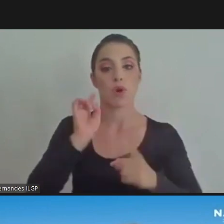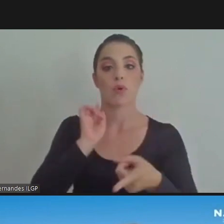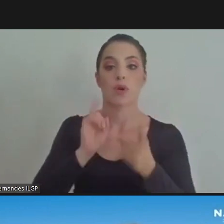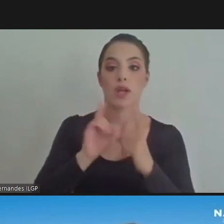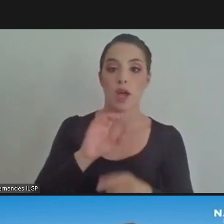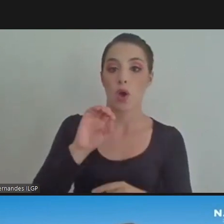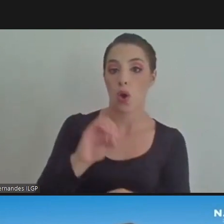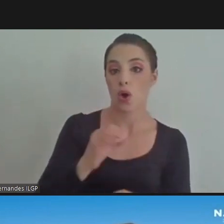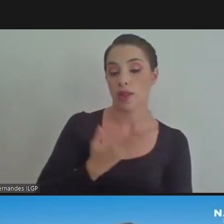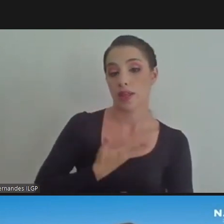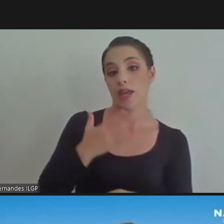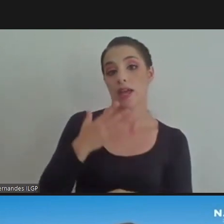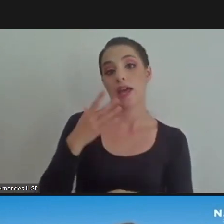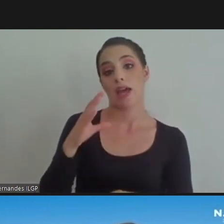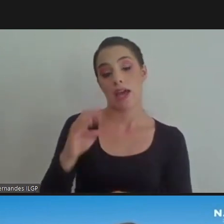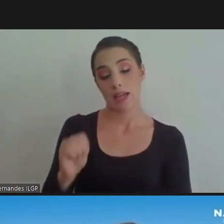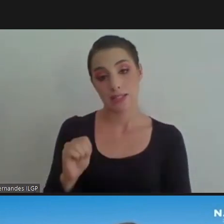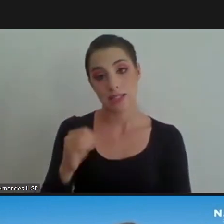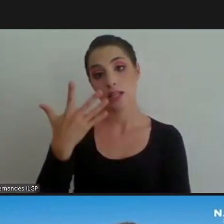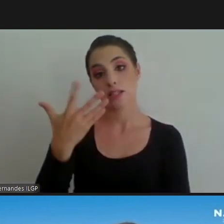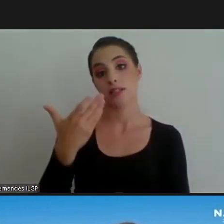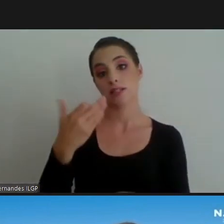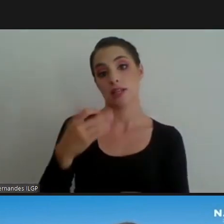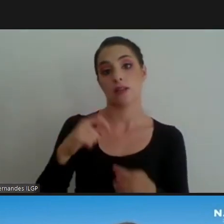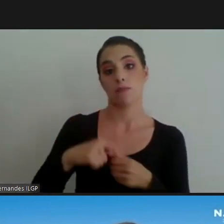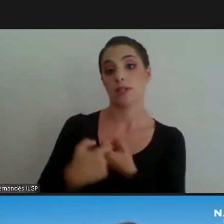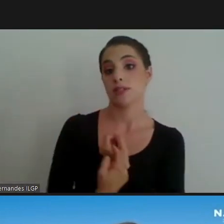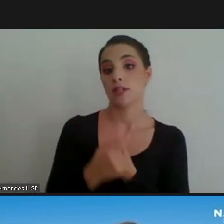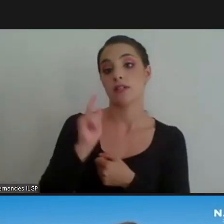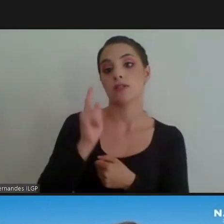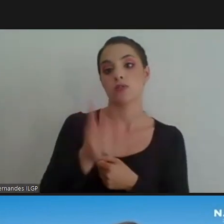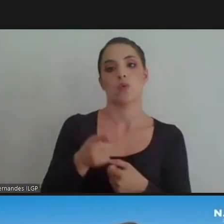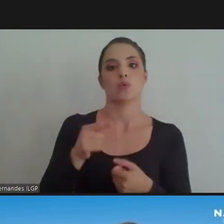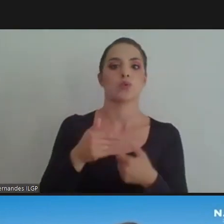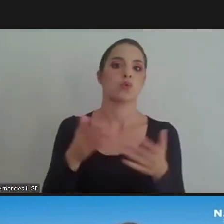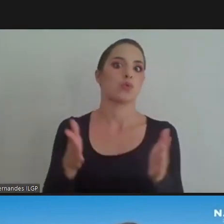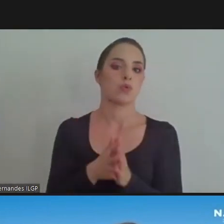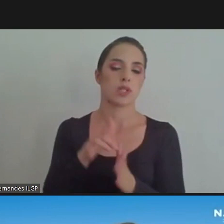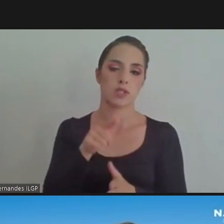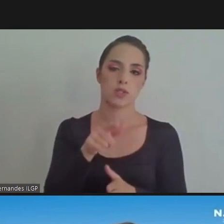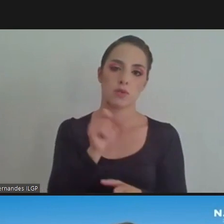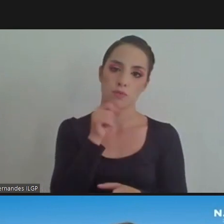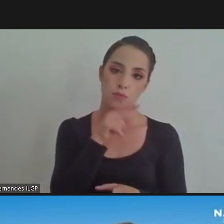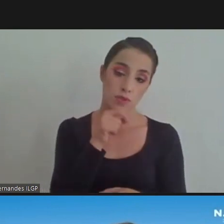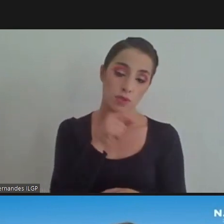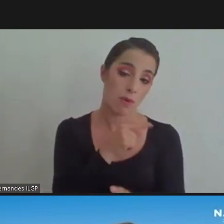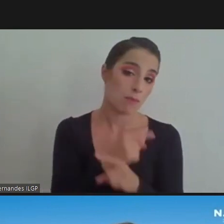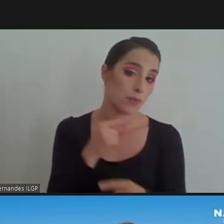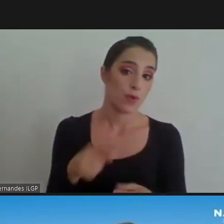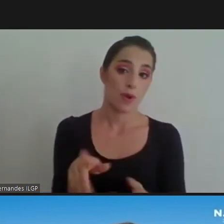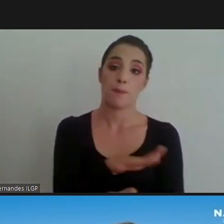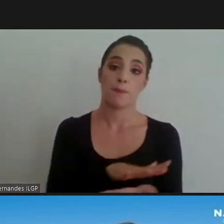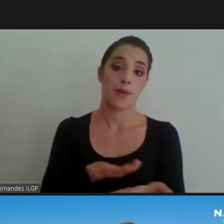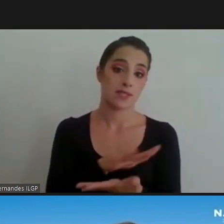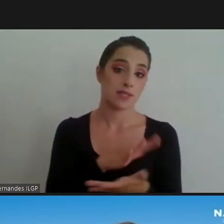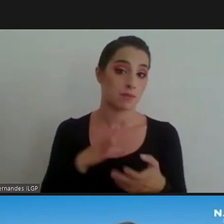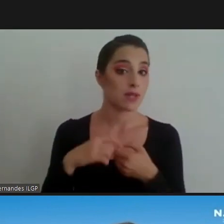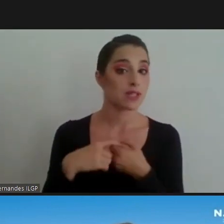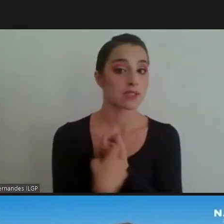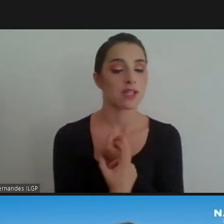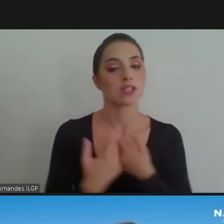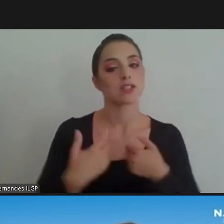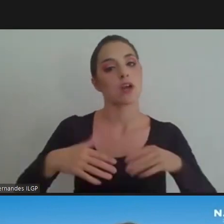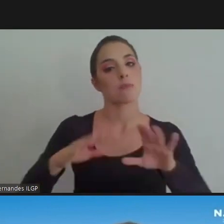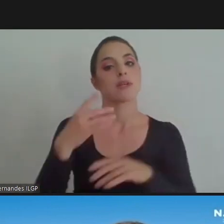as parcerias. De facto, tudo isto tem sido possível muito à base das parcerias. Mas há